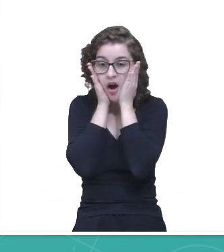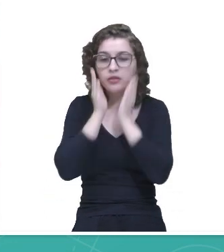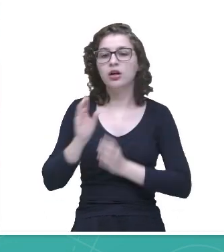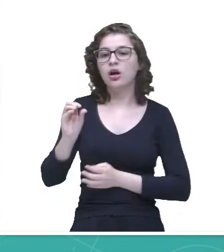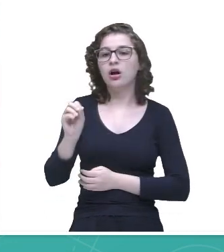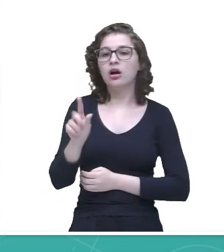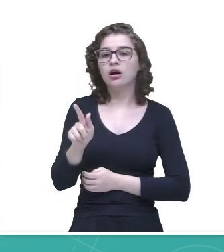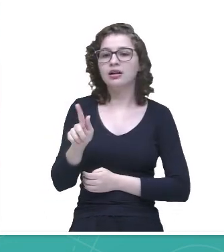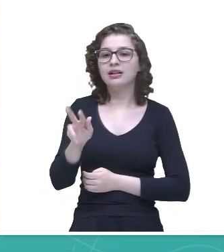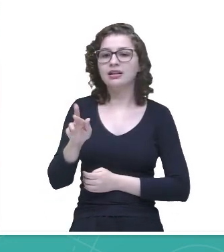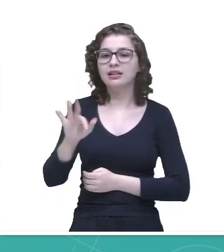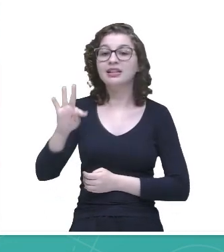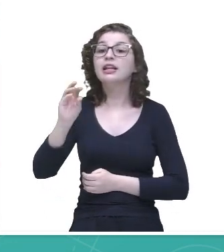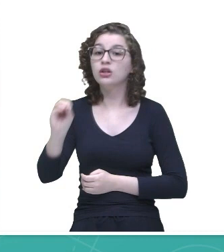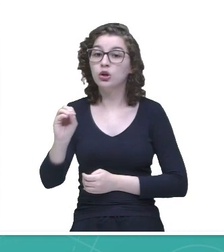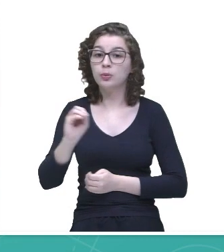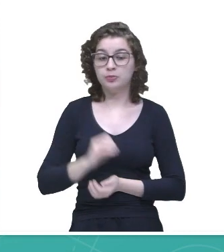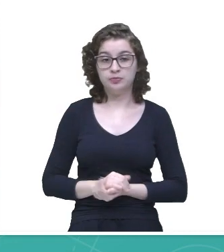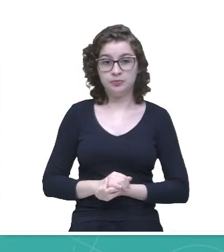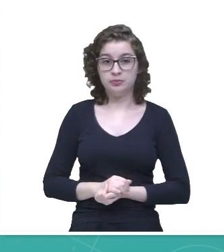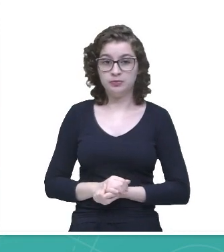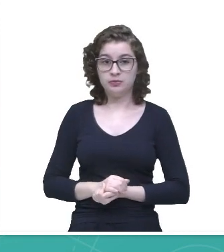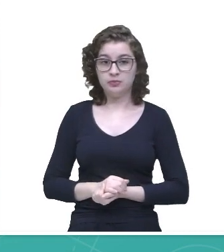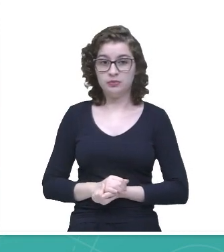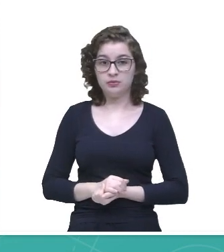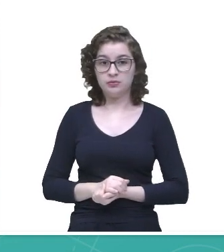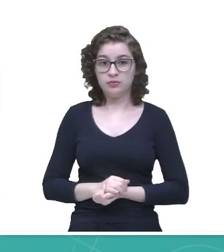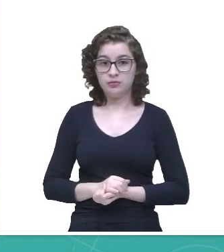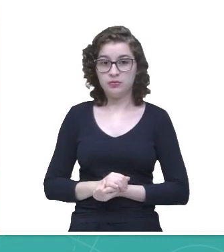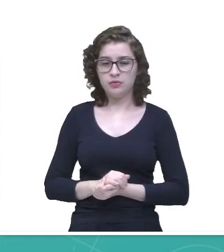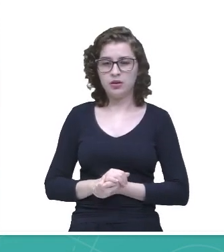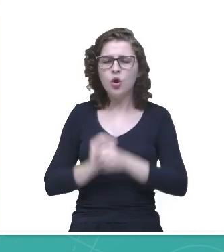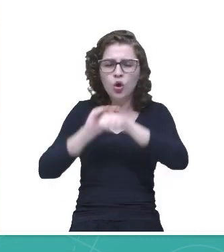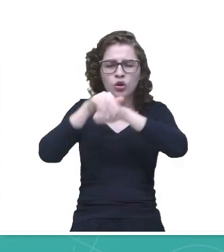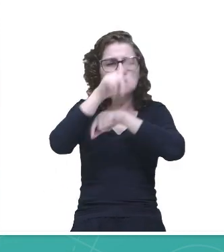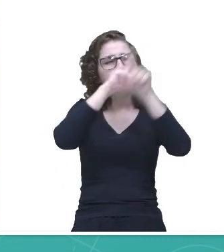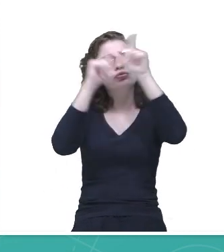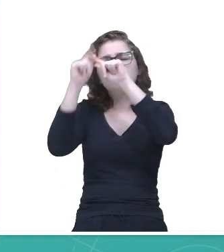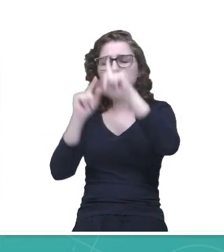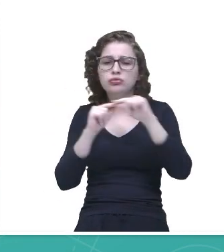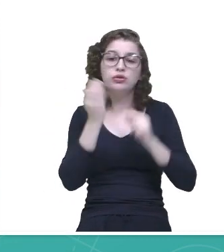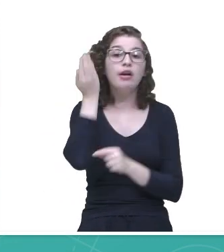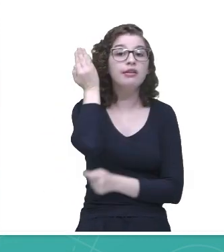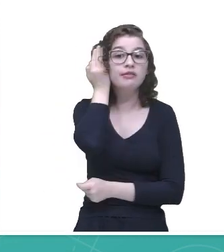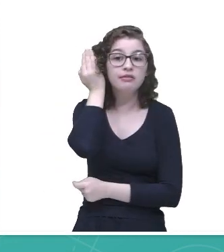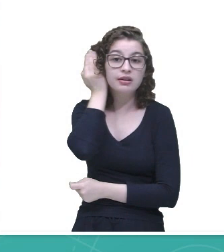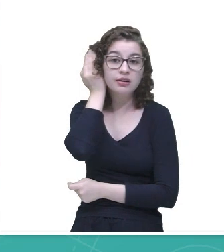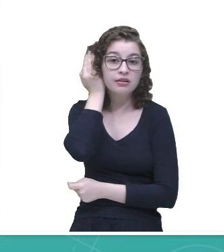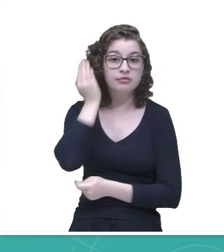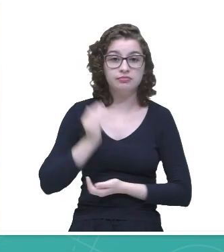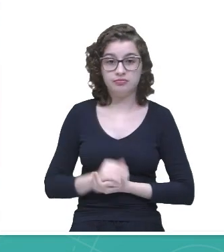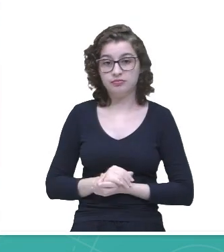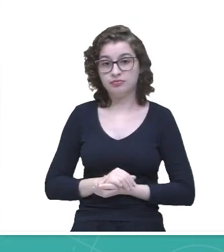justamente isso, essa deformação da figura humana. Nós temos aí a Noite Estrelada, de Van Gogh, que trabalha justamente